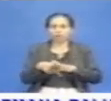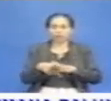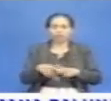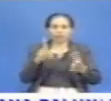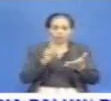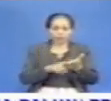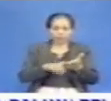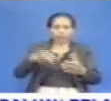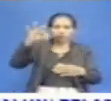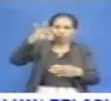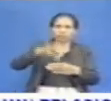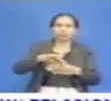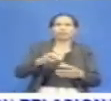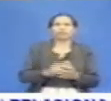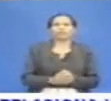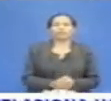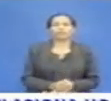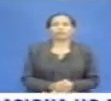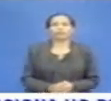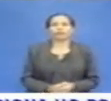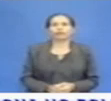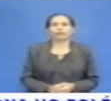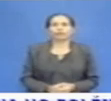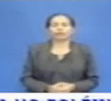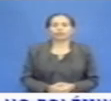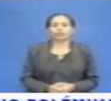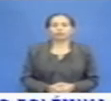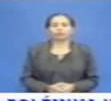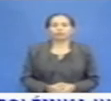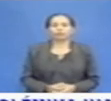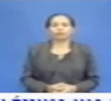processo eleição. Timóteo Guzmão, Elvira de Carvalho, RTTL.